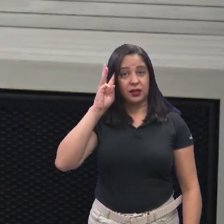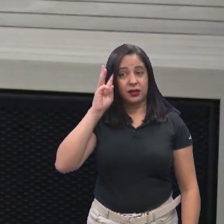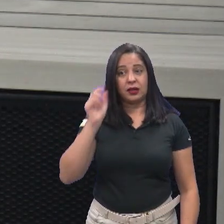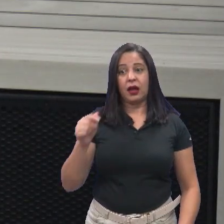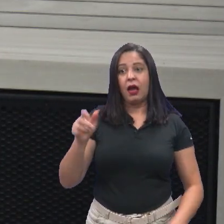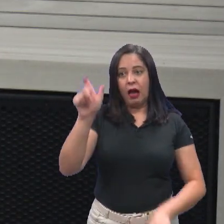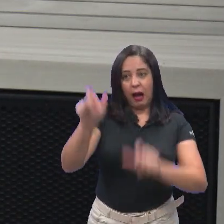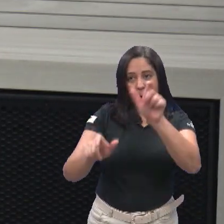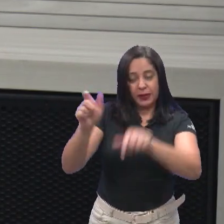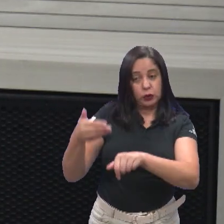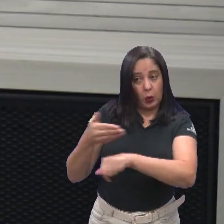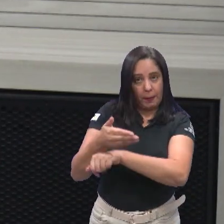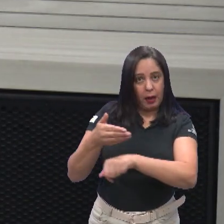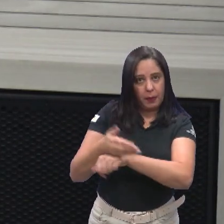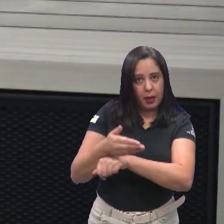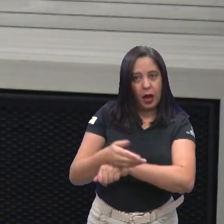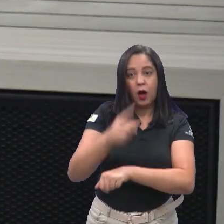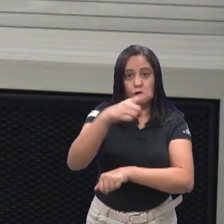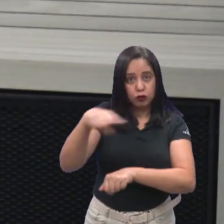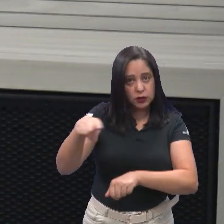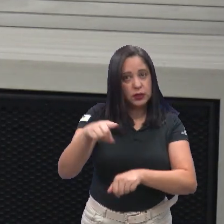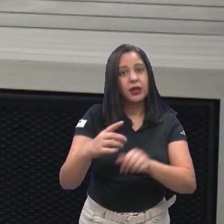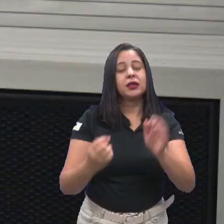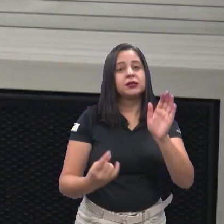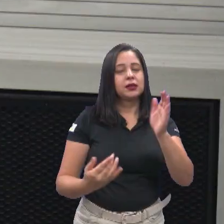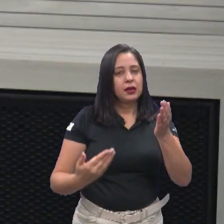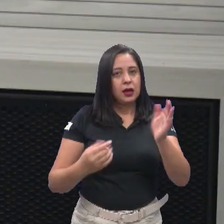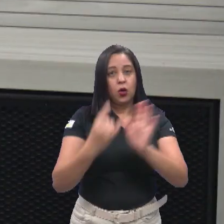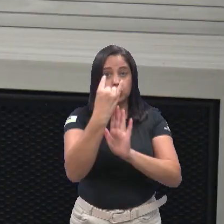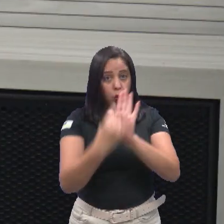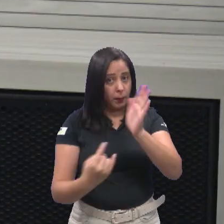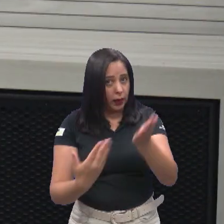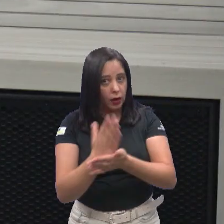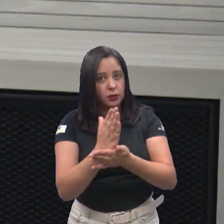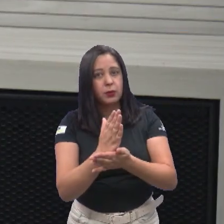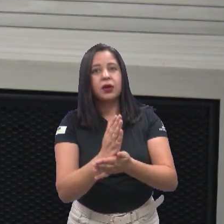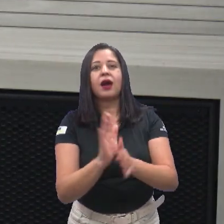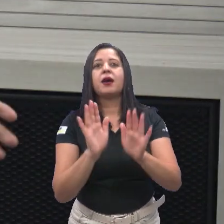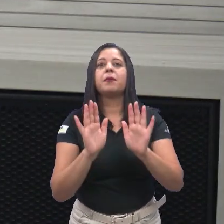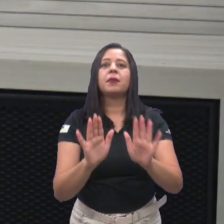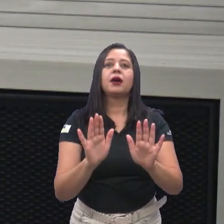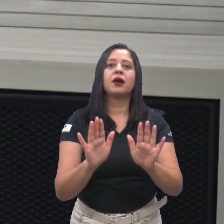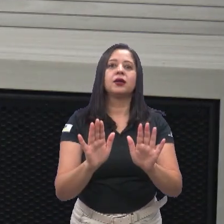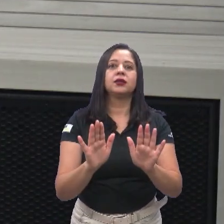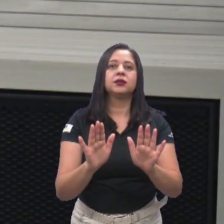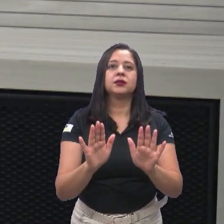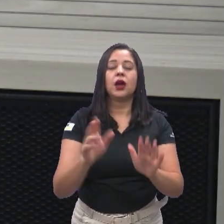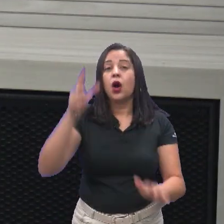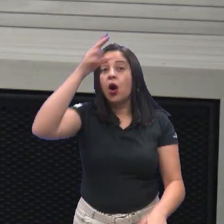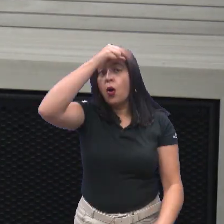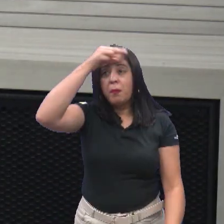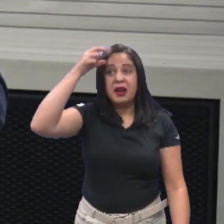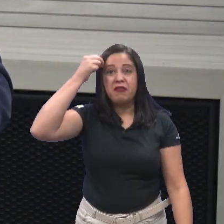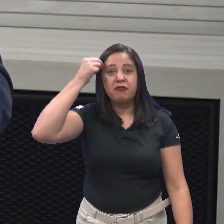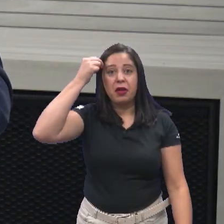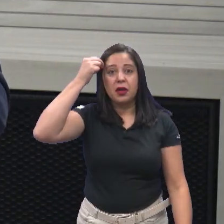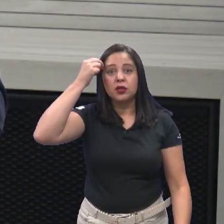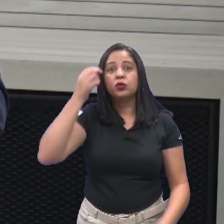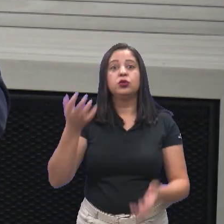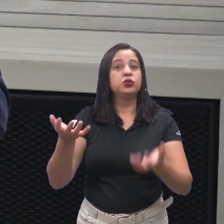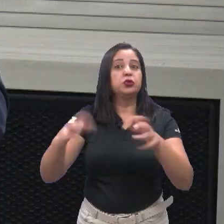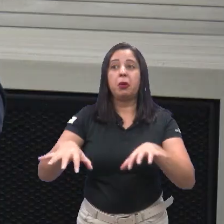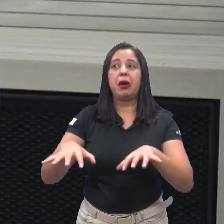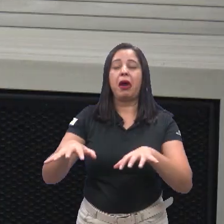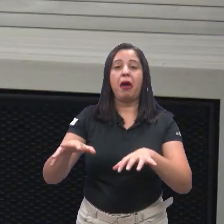requerimento da Juliana, né, falaram com o prefeito e tal, e é má vontade política, porque o prefeito já poderia ter voltado